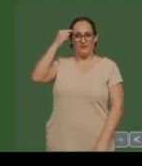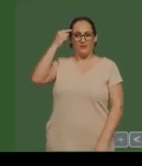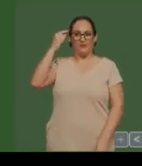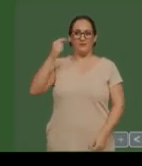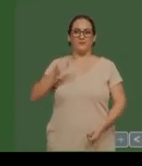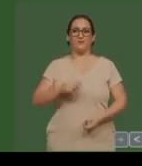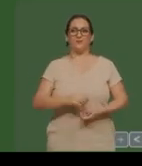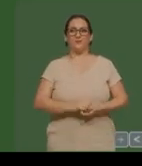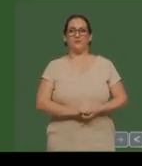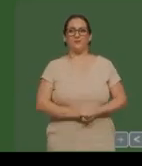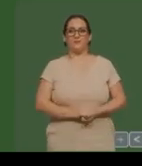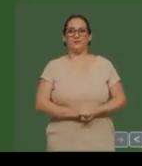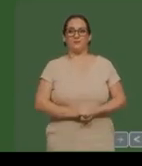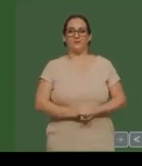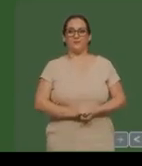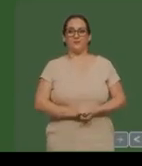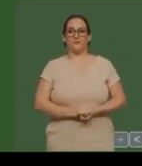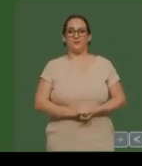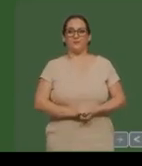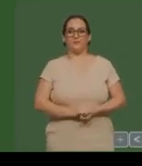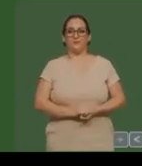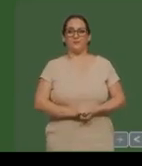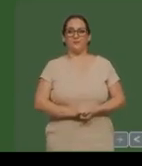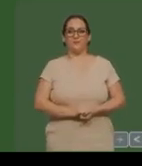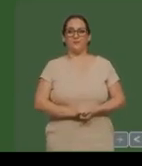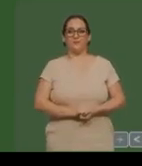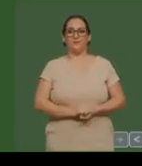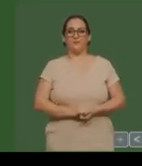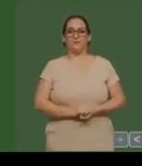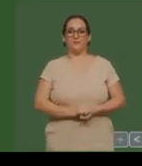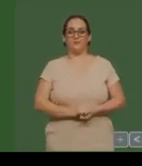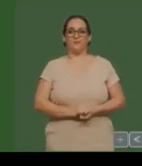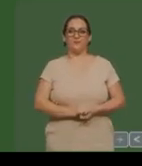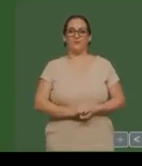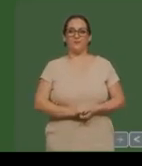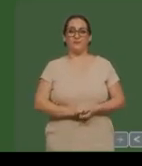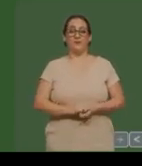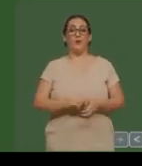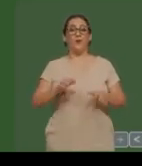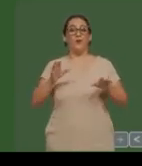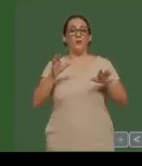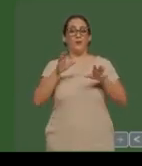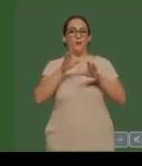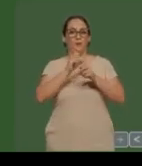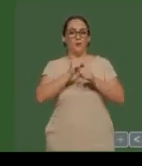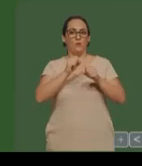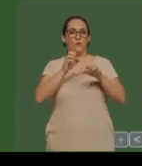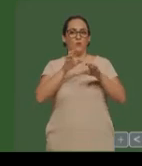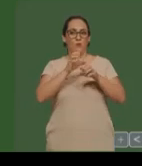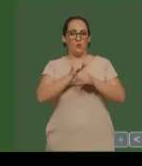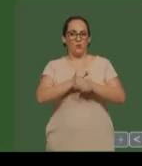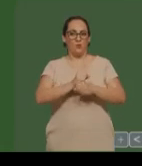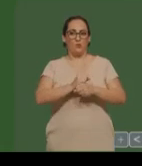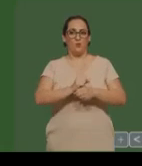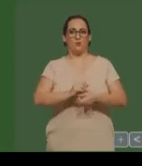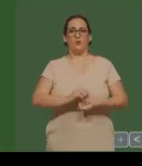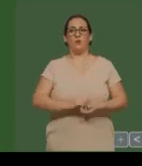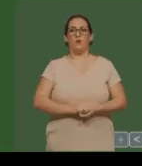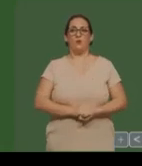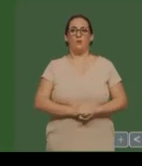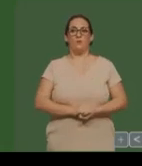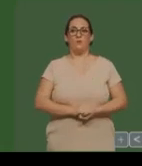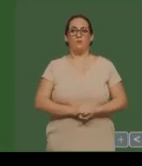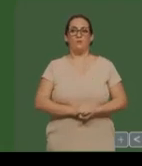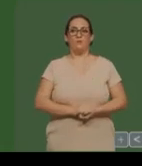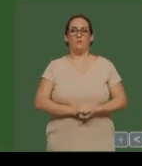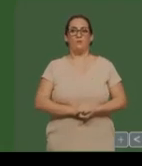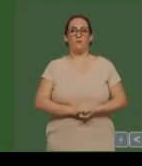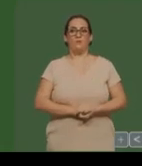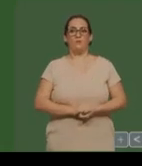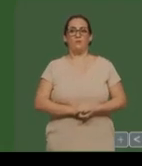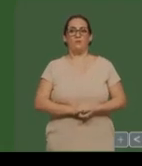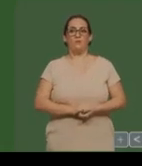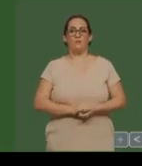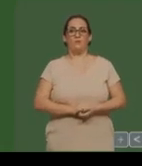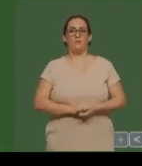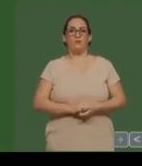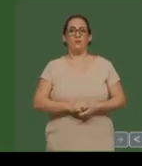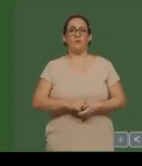18. Com mais 360 que você vai fazer. Então você vai ter